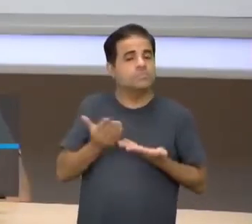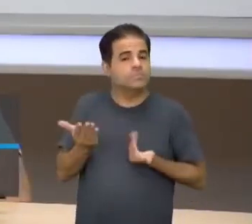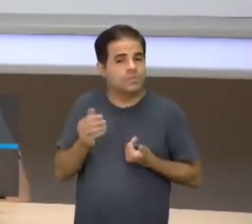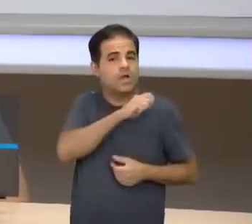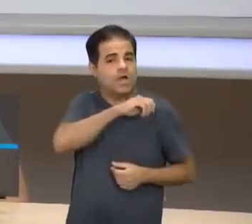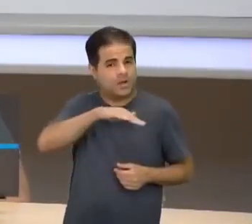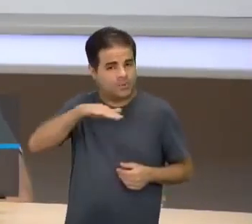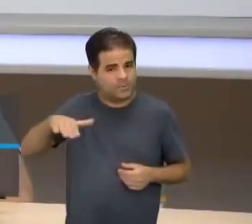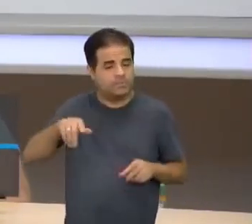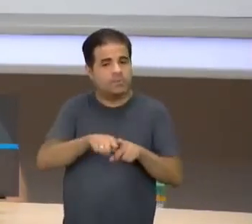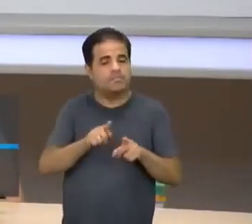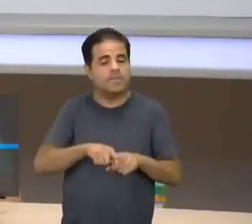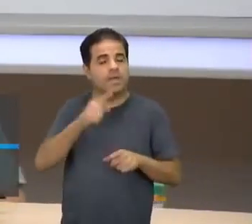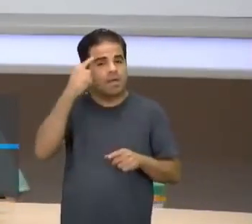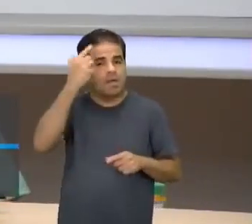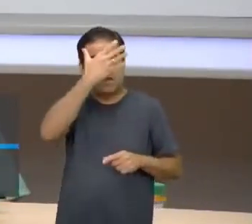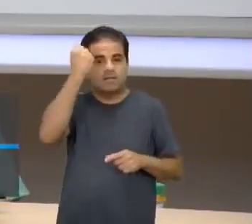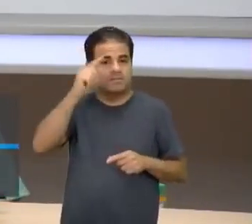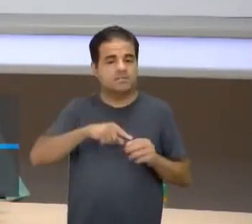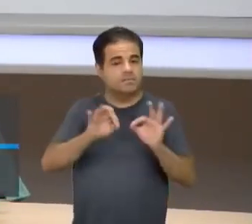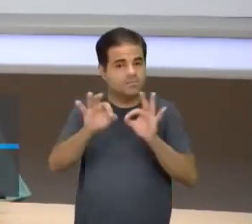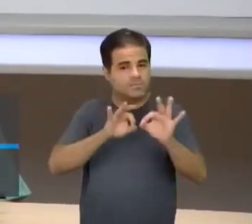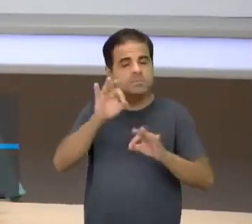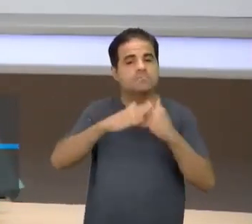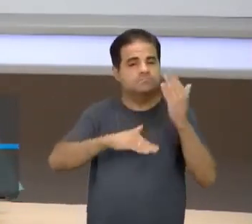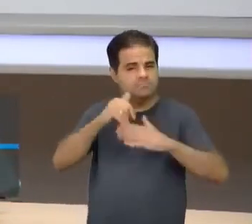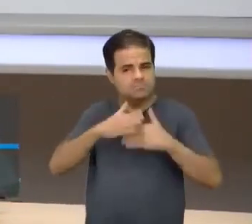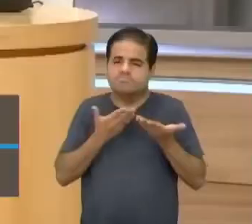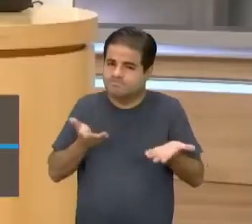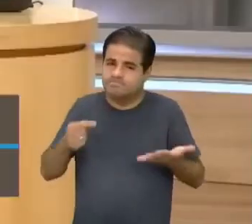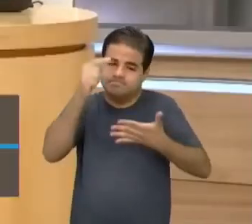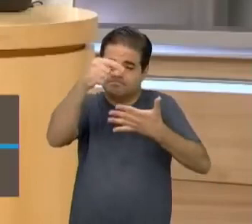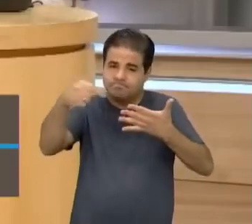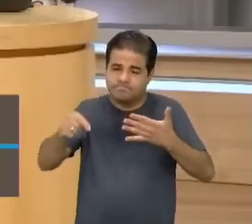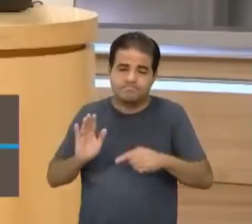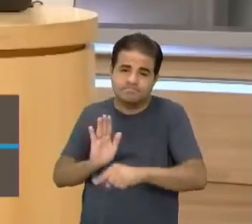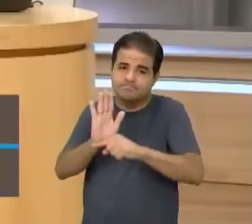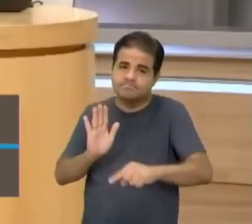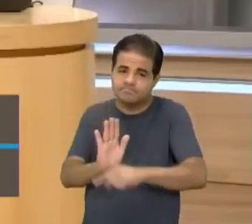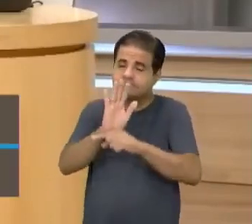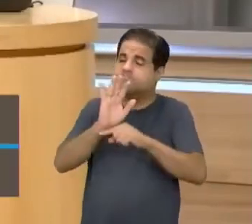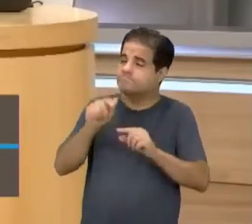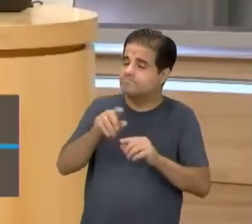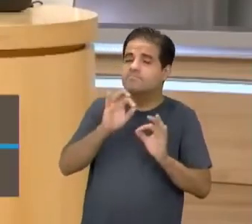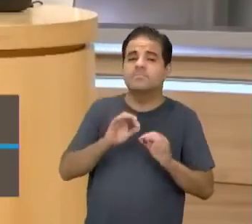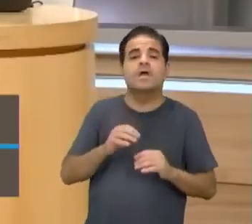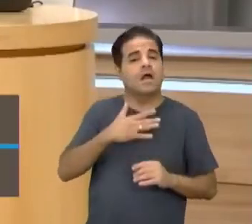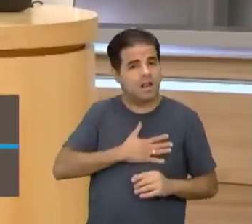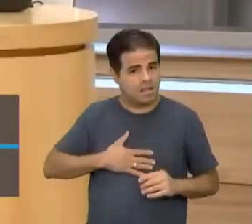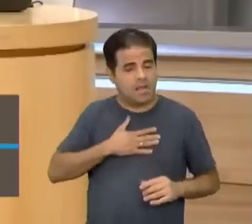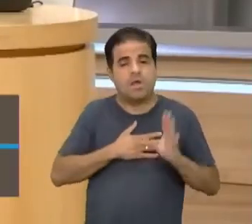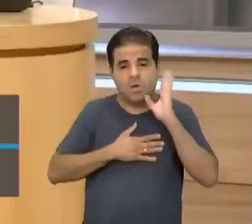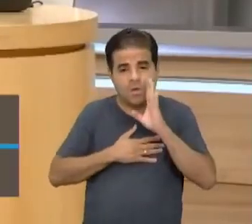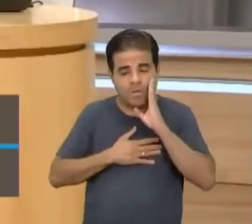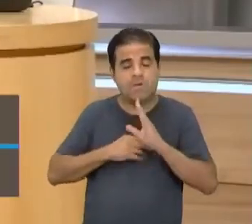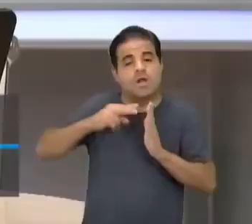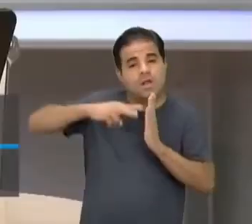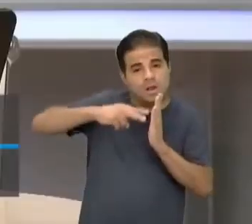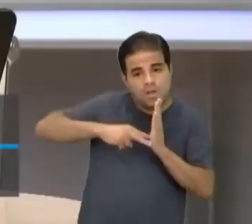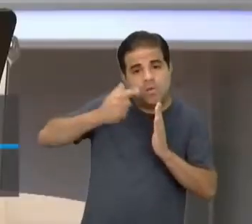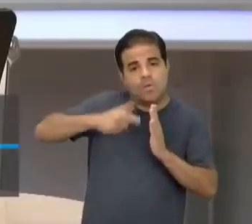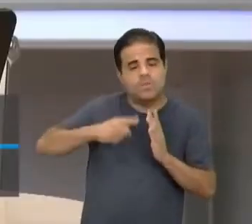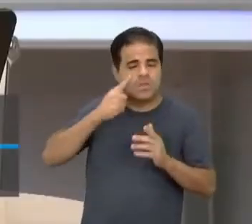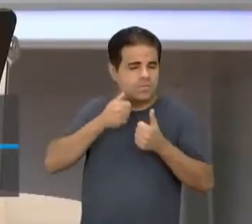aluno e indispensável na elaboração dos projetos. Essas são algumas contribuições, Gi. Ah, legal. Eu quero também ler mais uma que eu estava